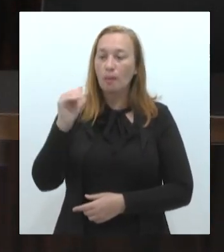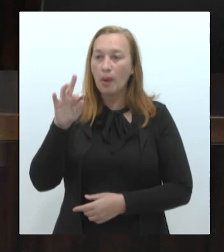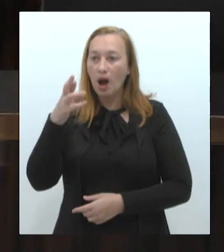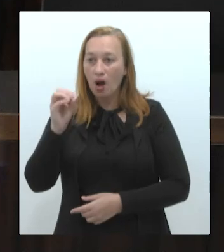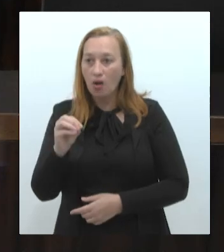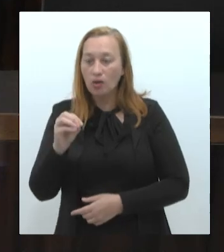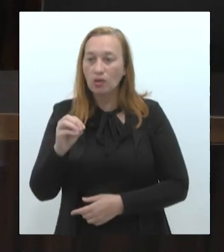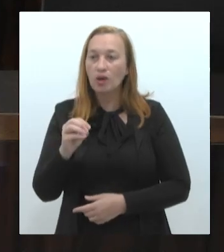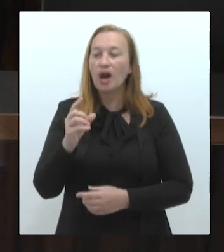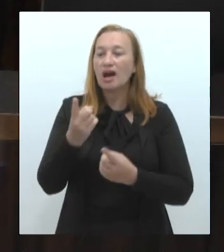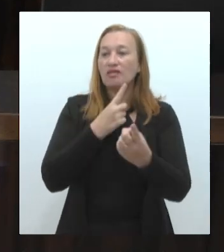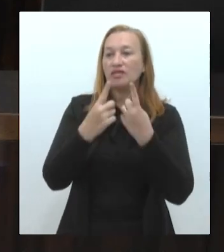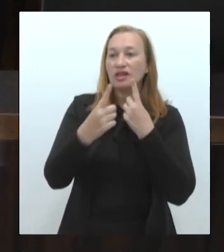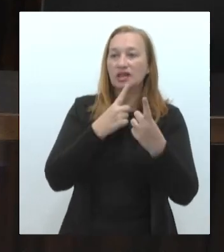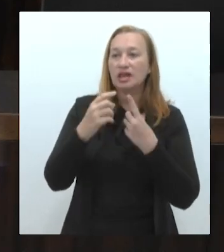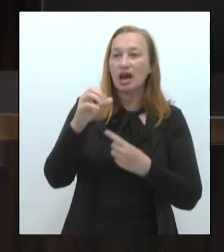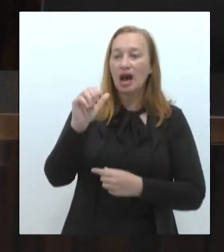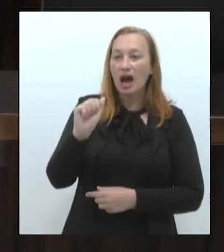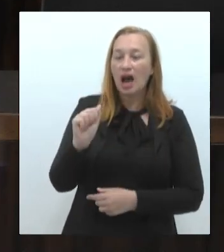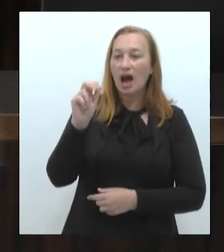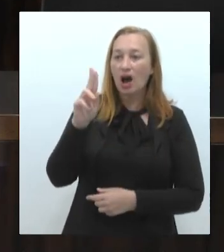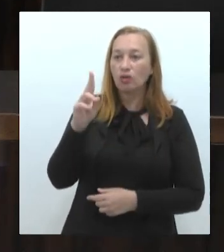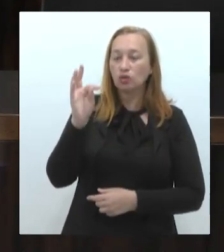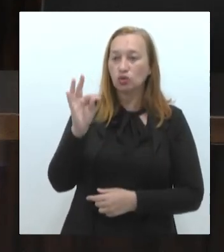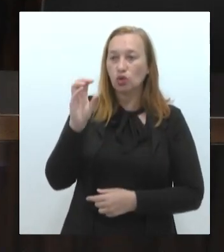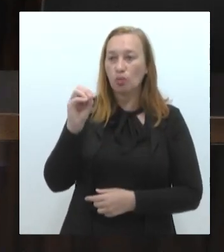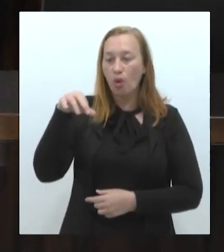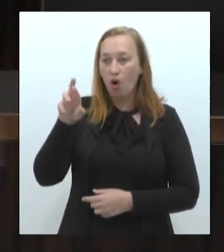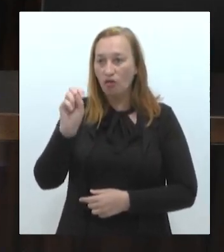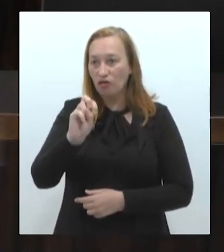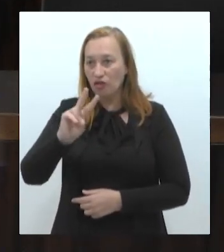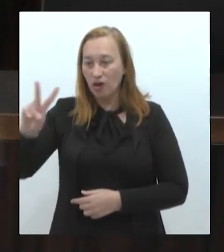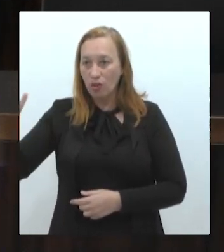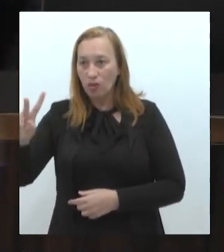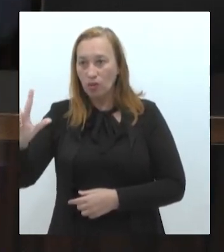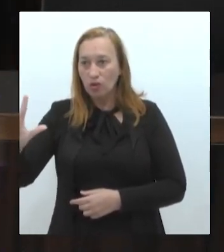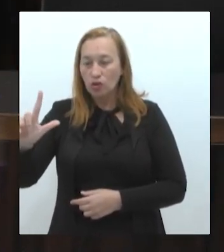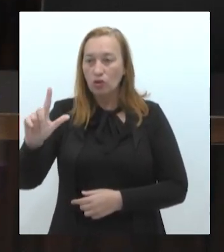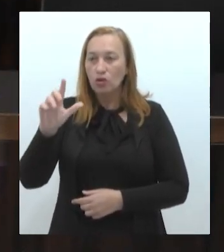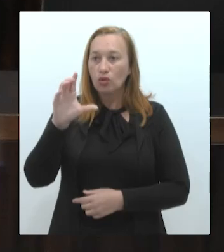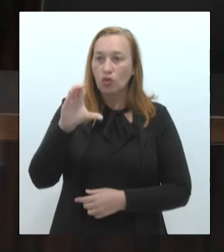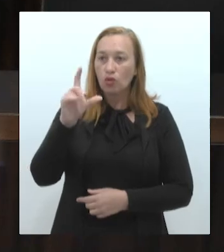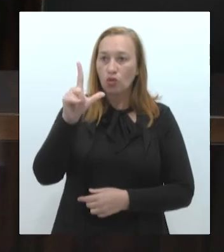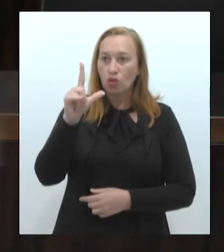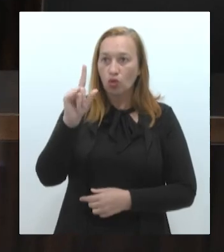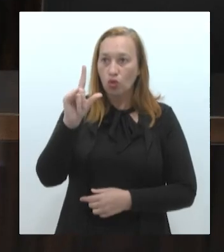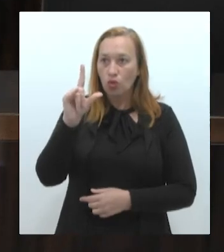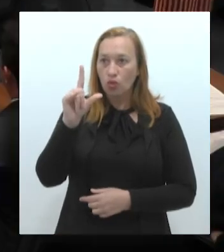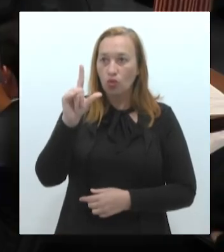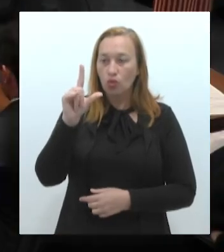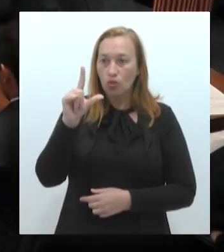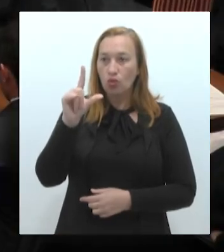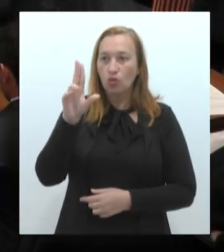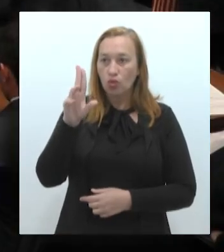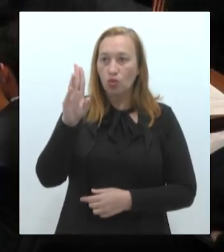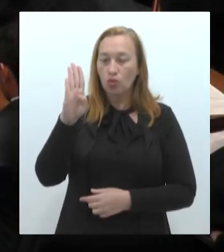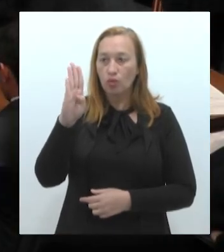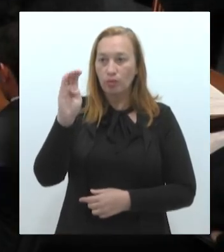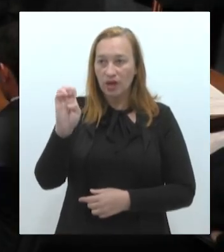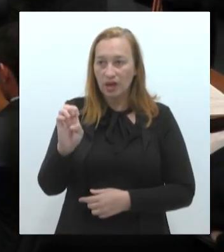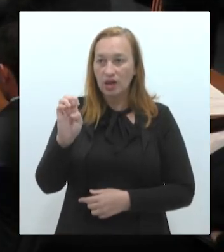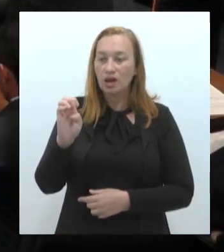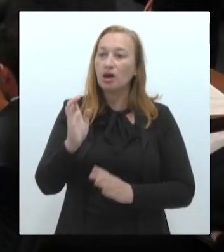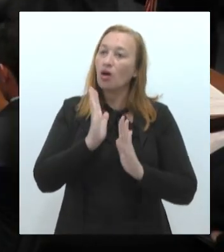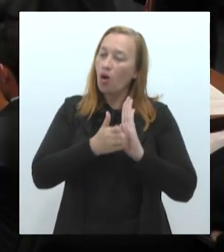como Avenida Automóvel Clube. Pareceres das Questão comissões... de ordem, senhor presidente. Questão de Eu ordem. posso-